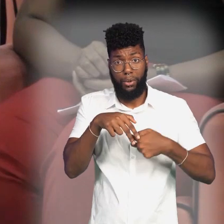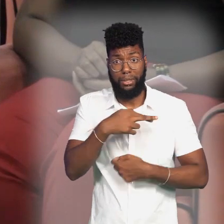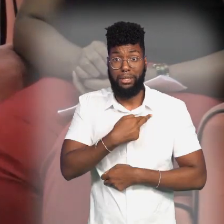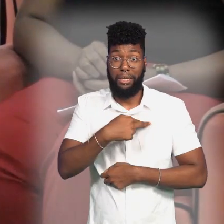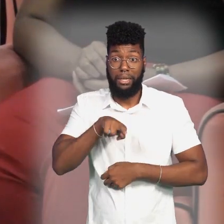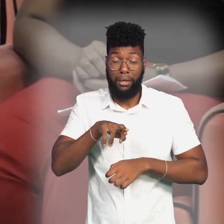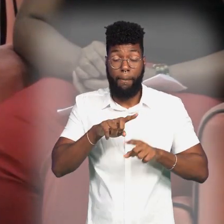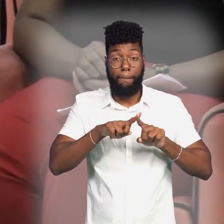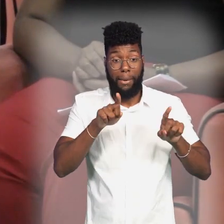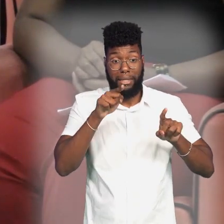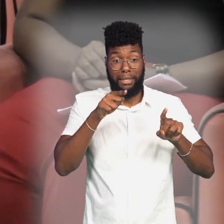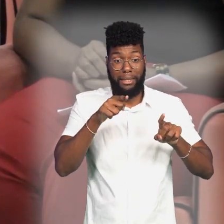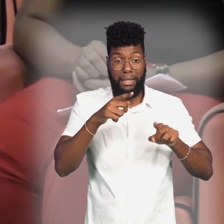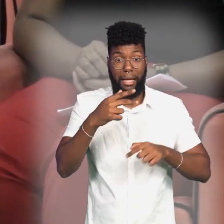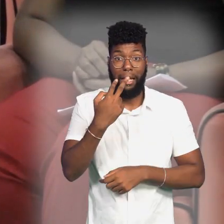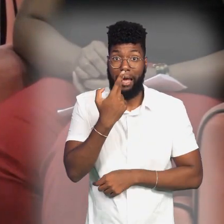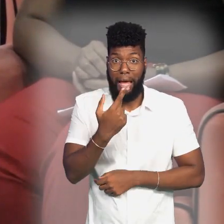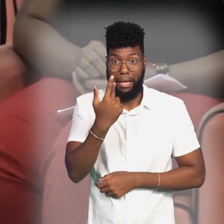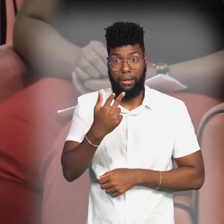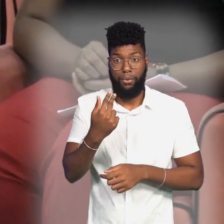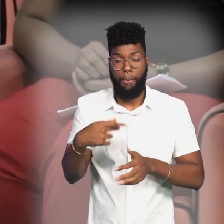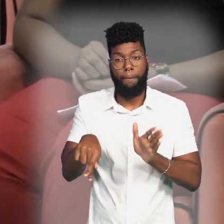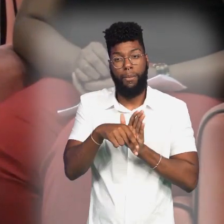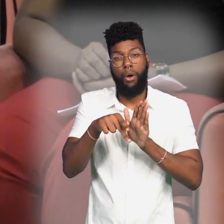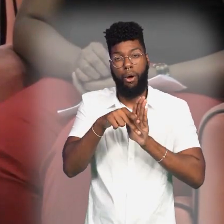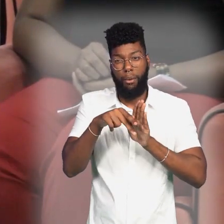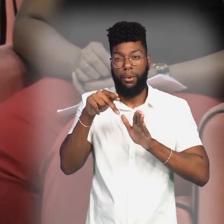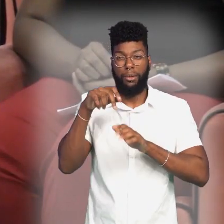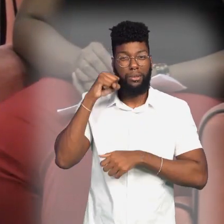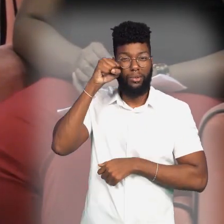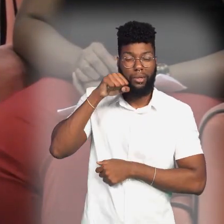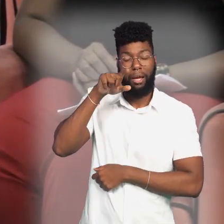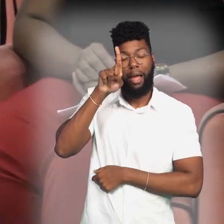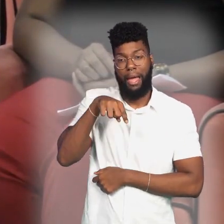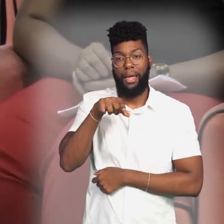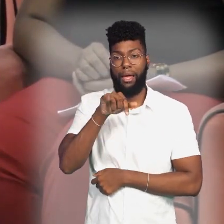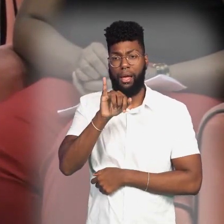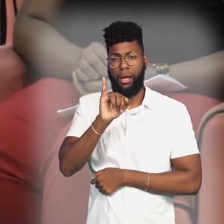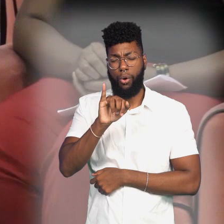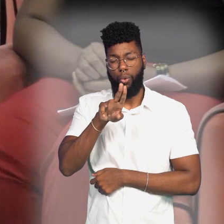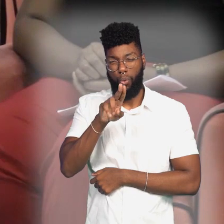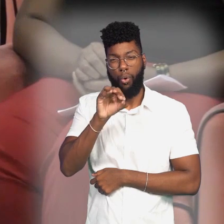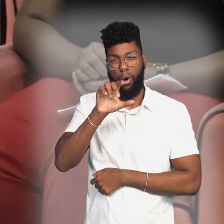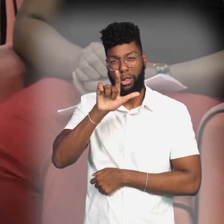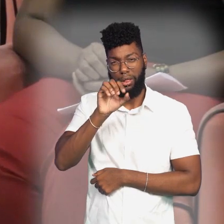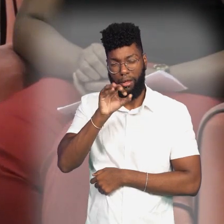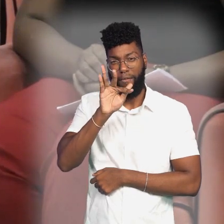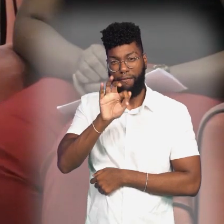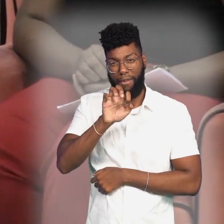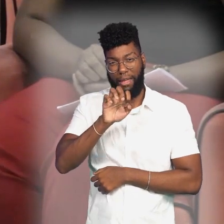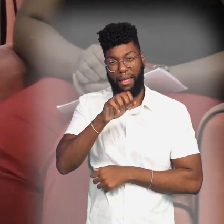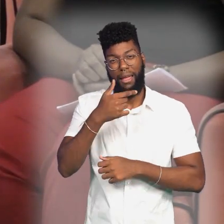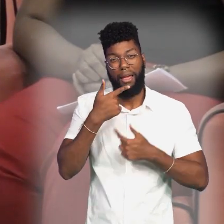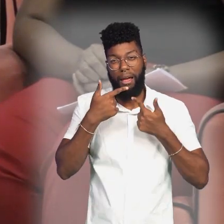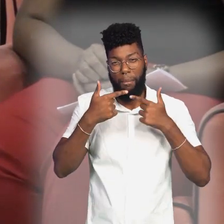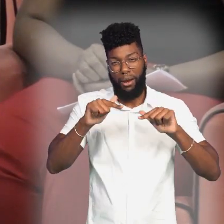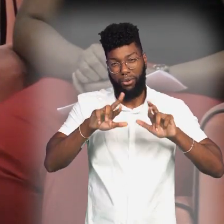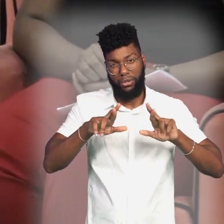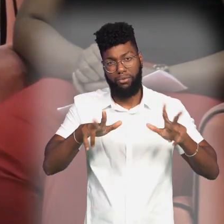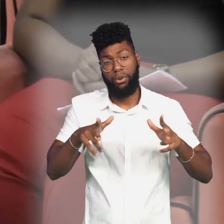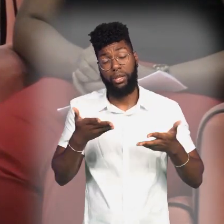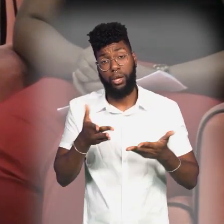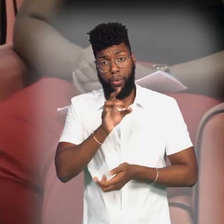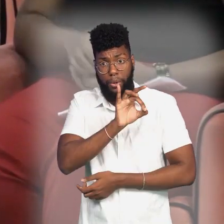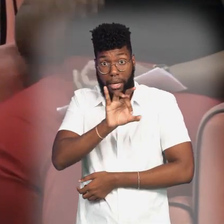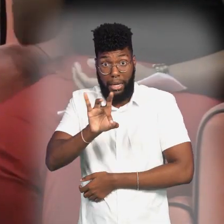Wolof. E aí, além do Wolof, e cada região, hoje